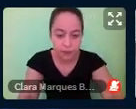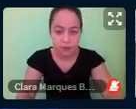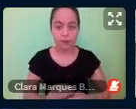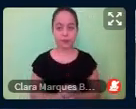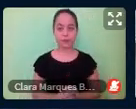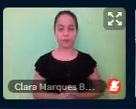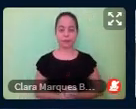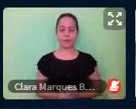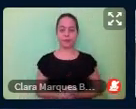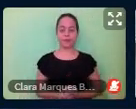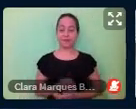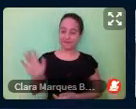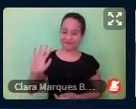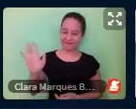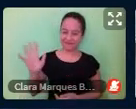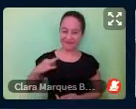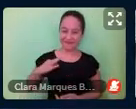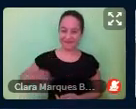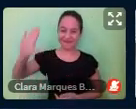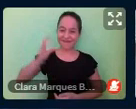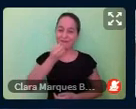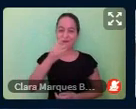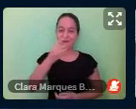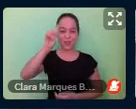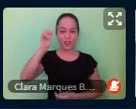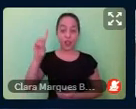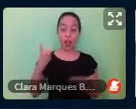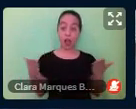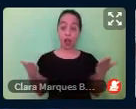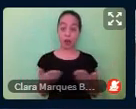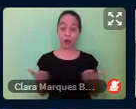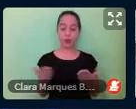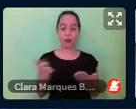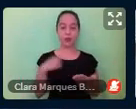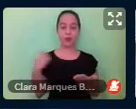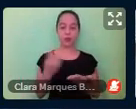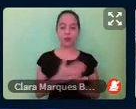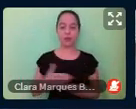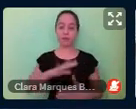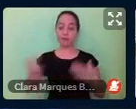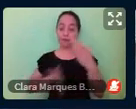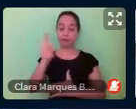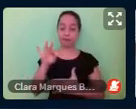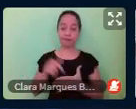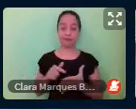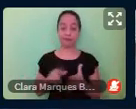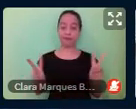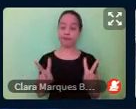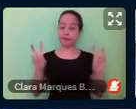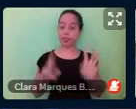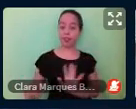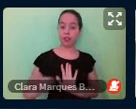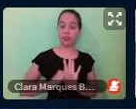Prezados candidatos, bom dia. Realizaremos a seguir o sorteio eletrônico relativo ao